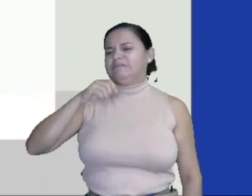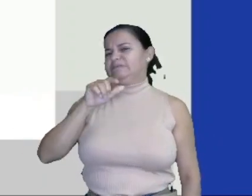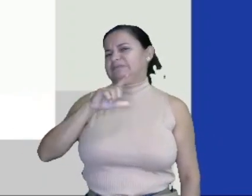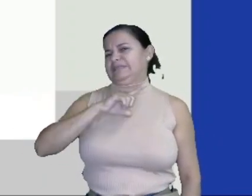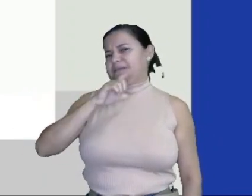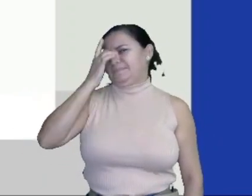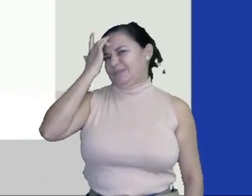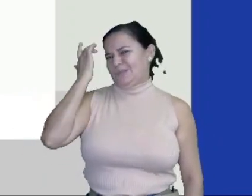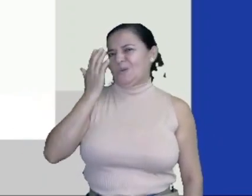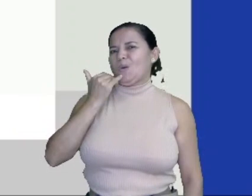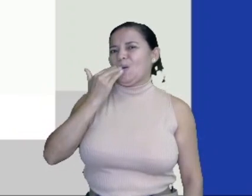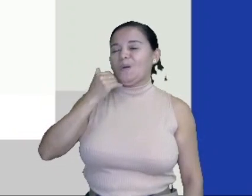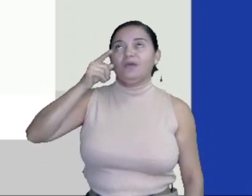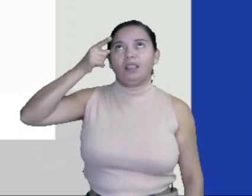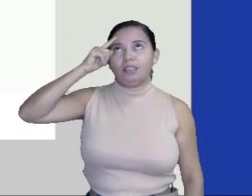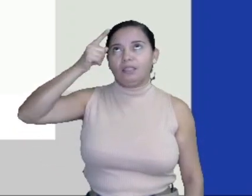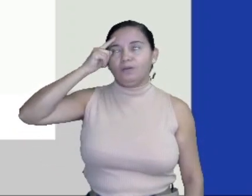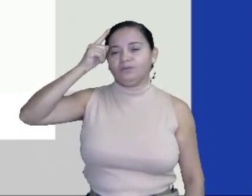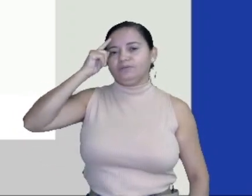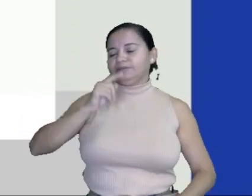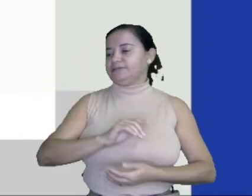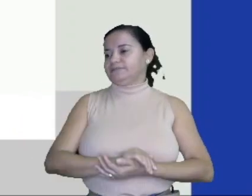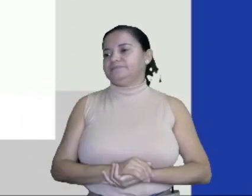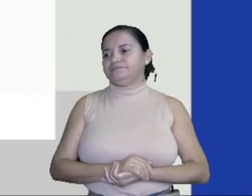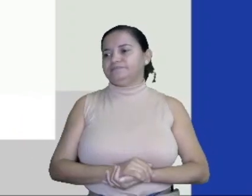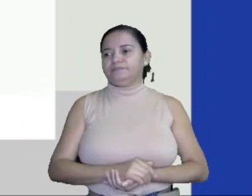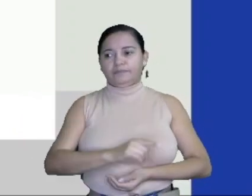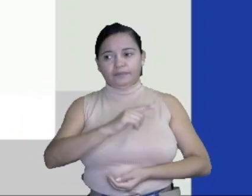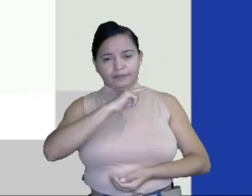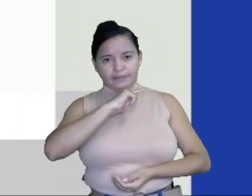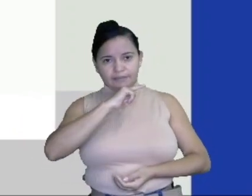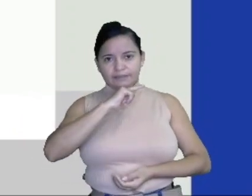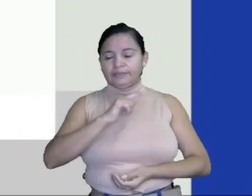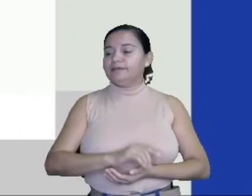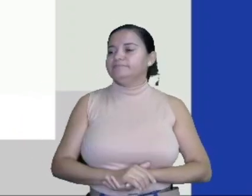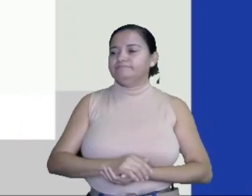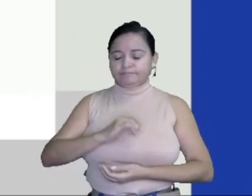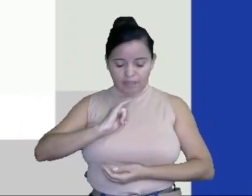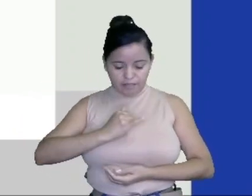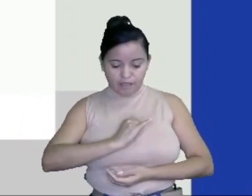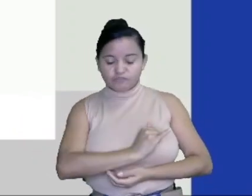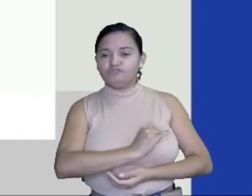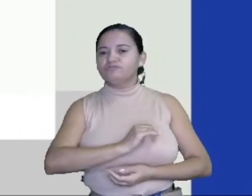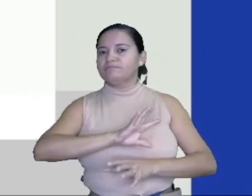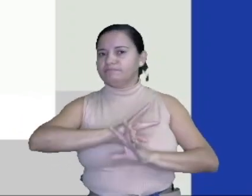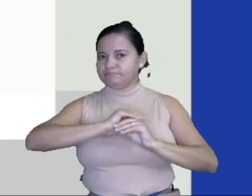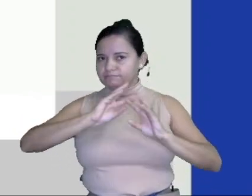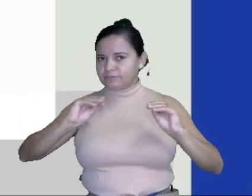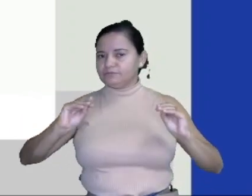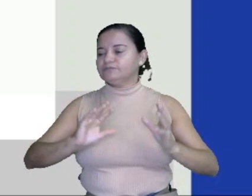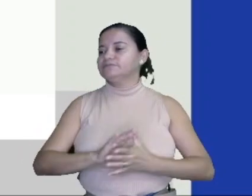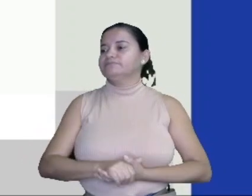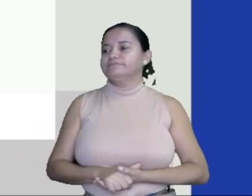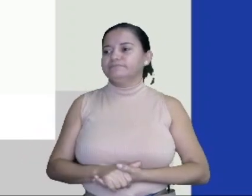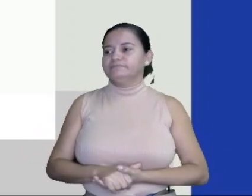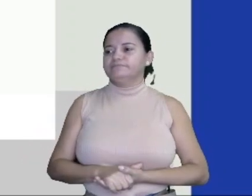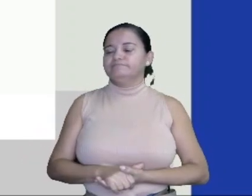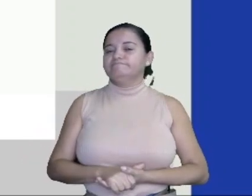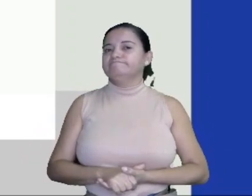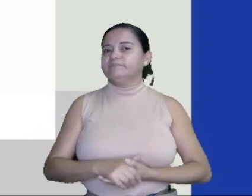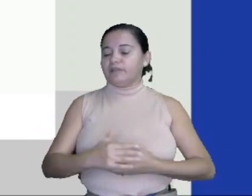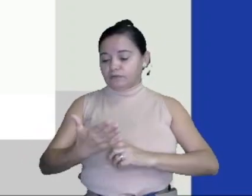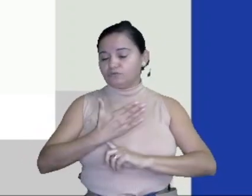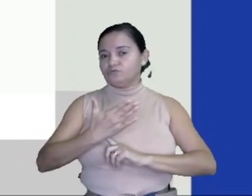todos os dias. Esses alimentos contêm bastante carboidrato, bastante energia. Tá? Eles vão dar energia para o